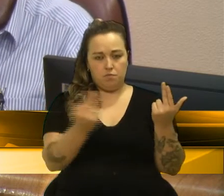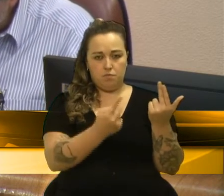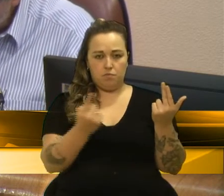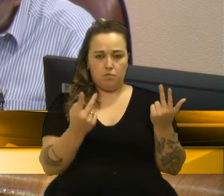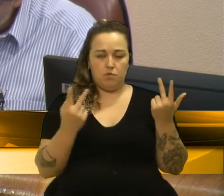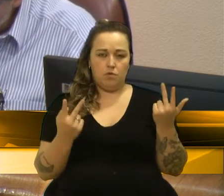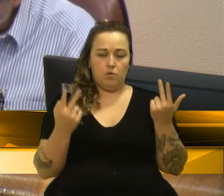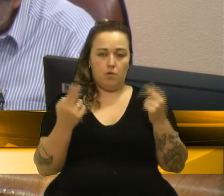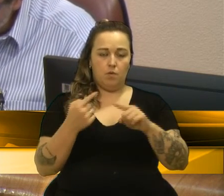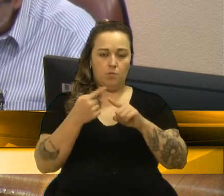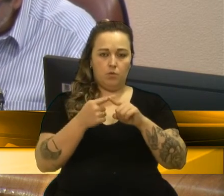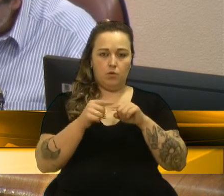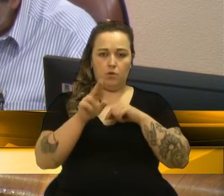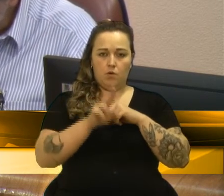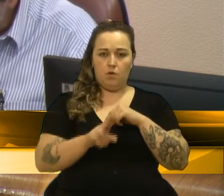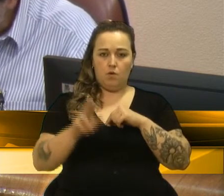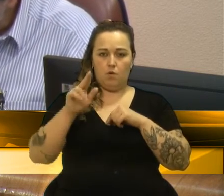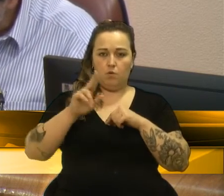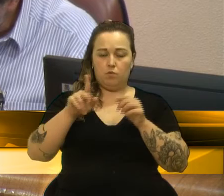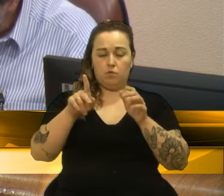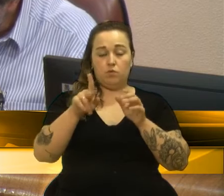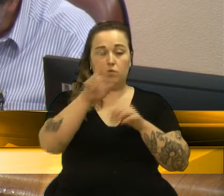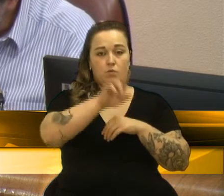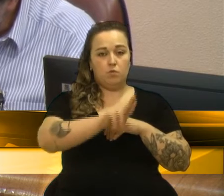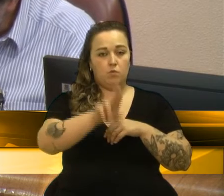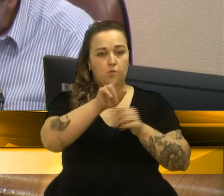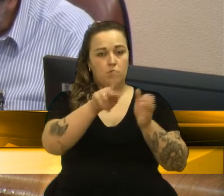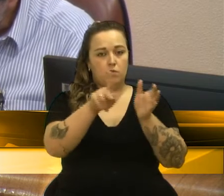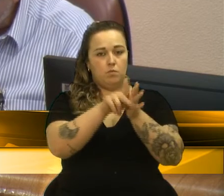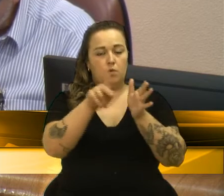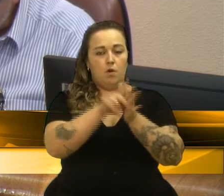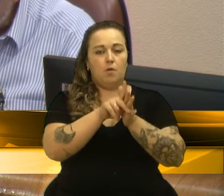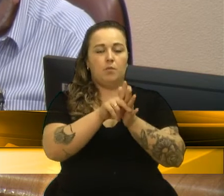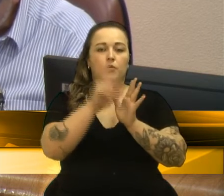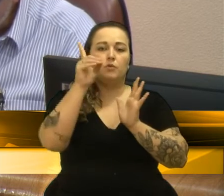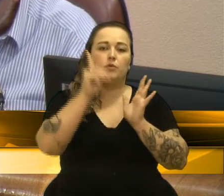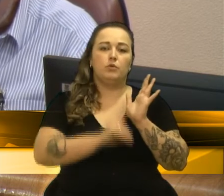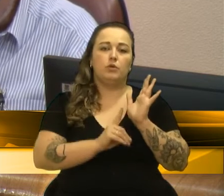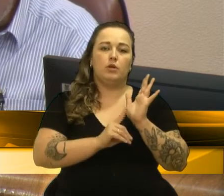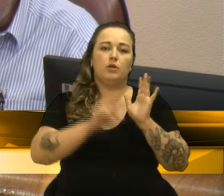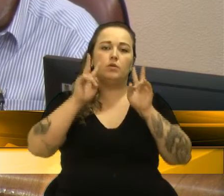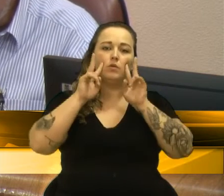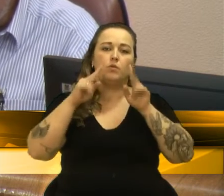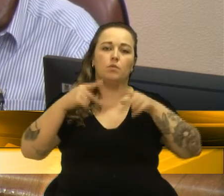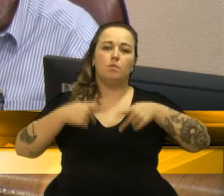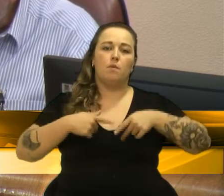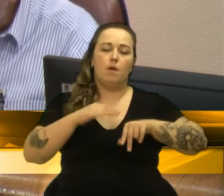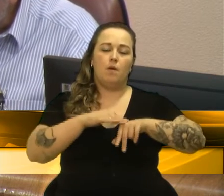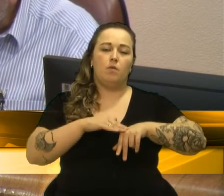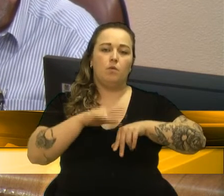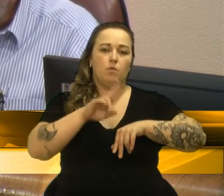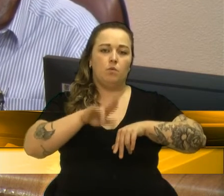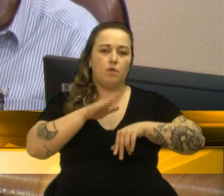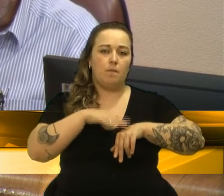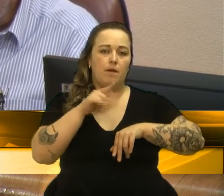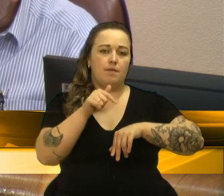luz da Declaração Universal dos Direitos Humanos, que vigora há mais de 70 anos, bem como da Constituição Federal, que já completou